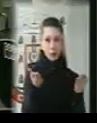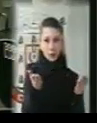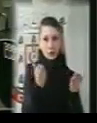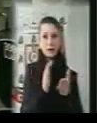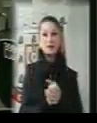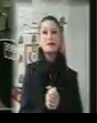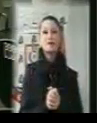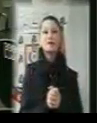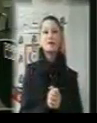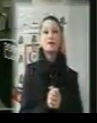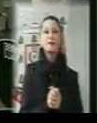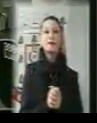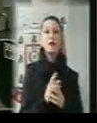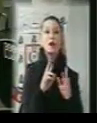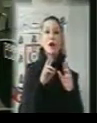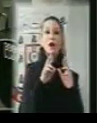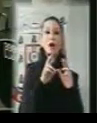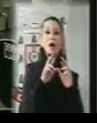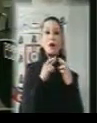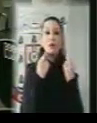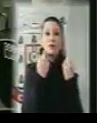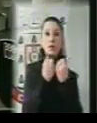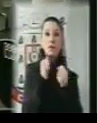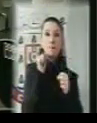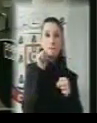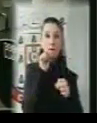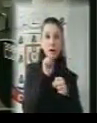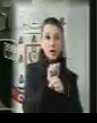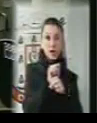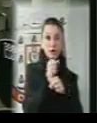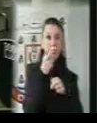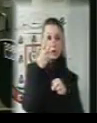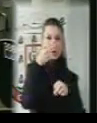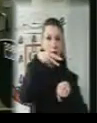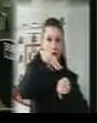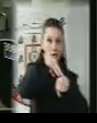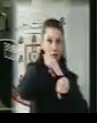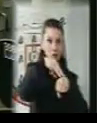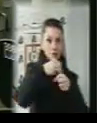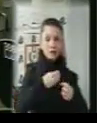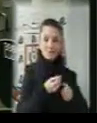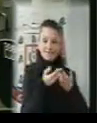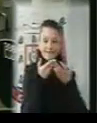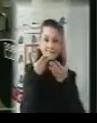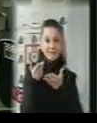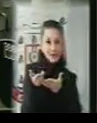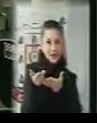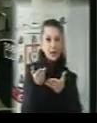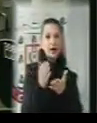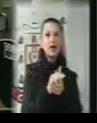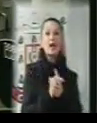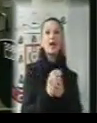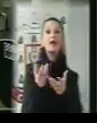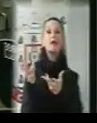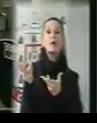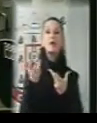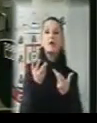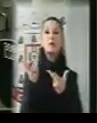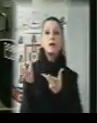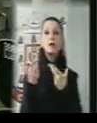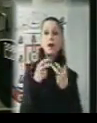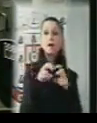unanimidade. A sessão está suspensa por até 2 minutos para a entrega simbólica da moção. Gostaríamos de convidar para que entrasse em